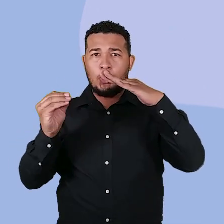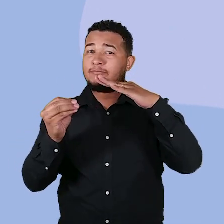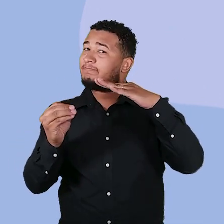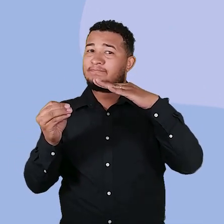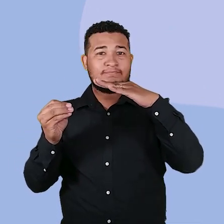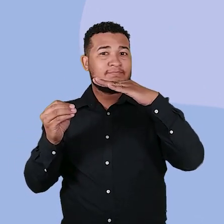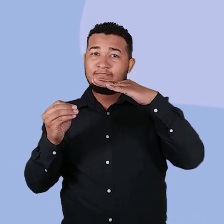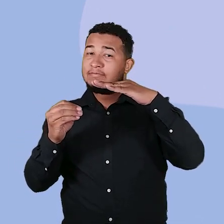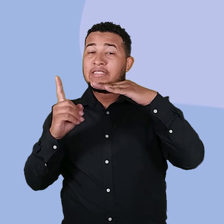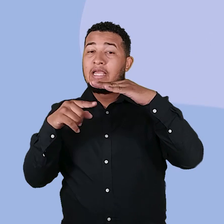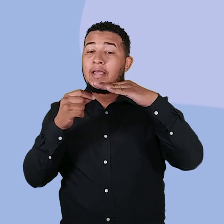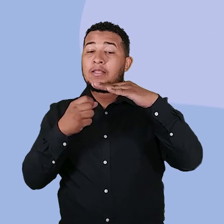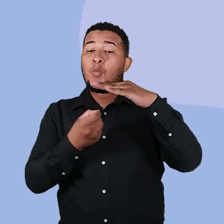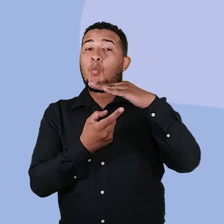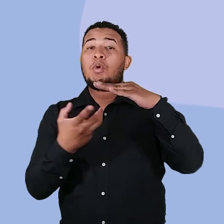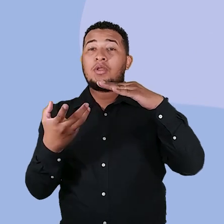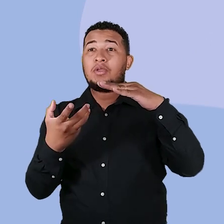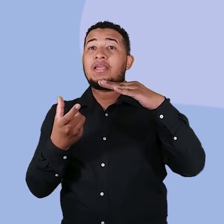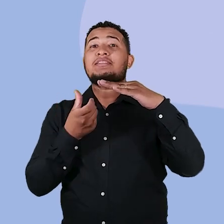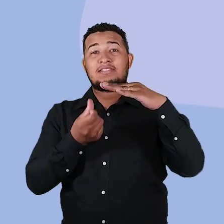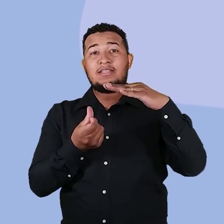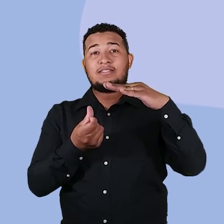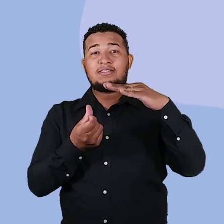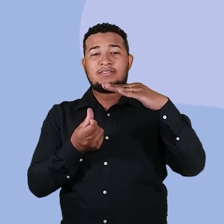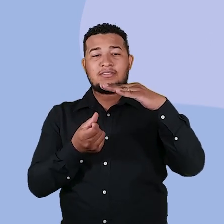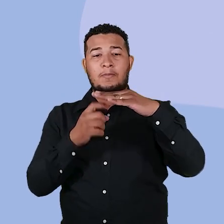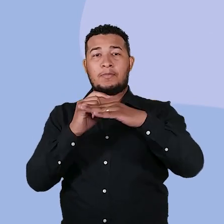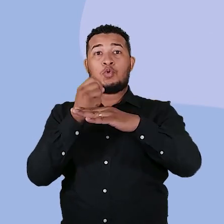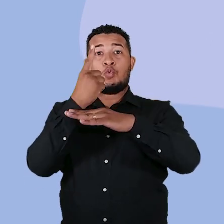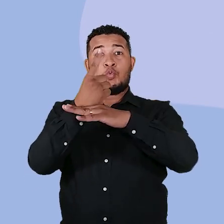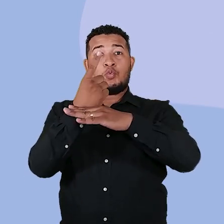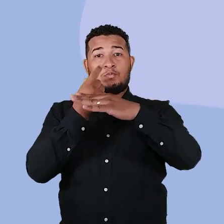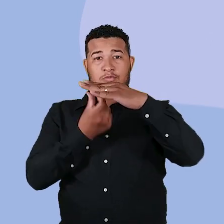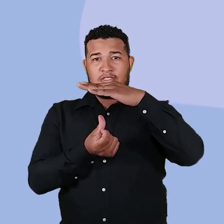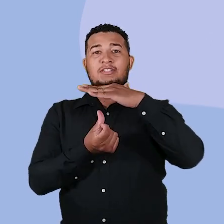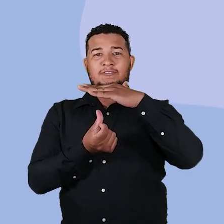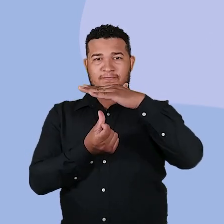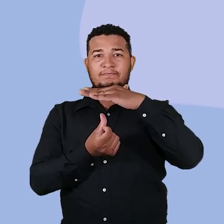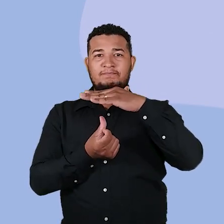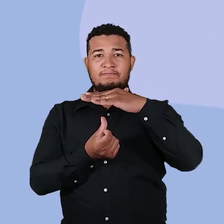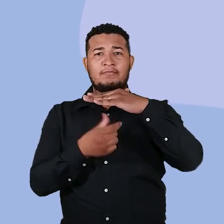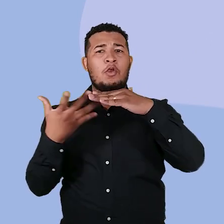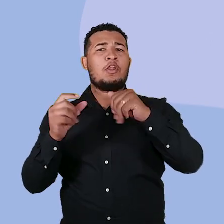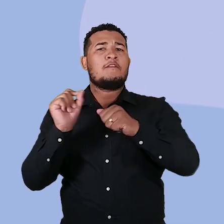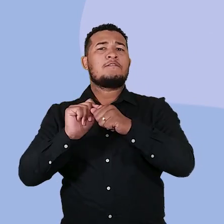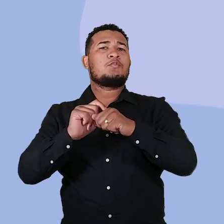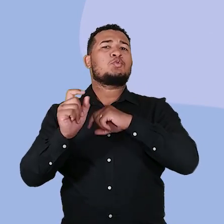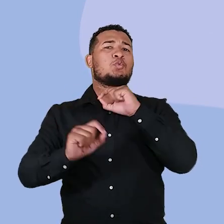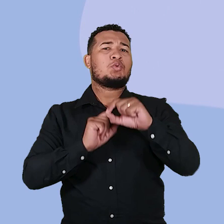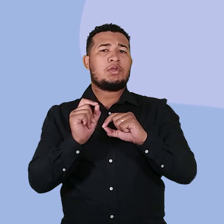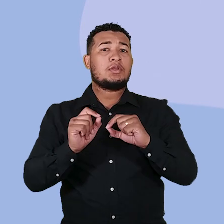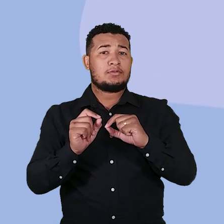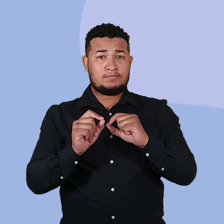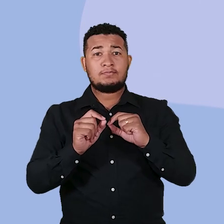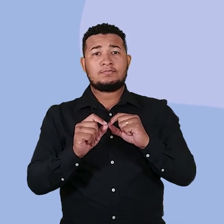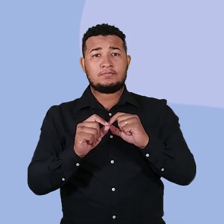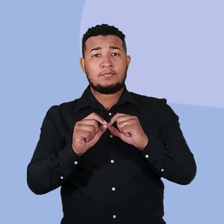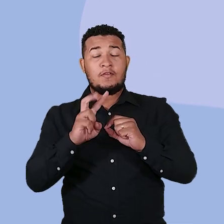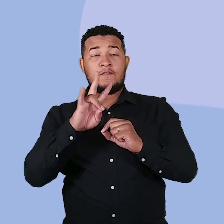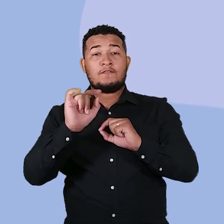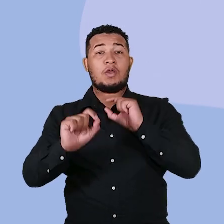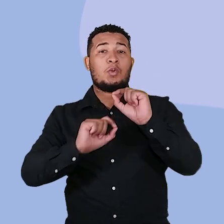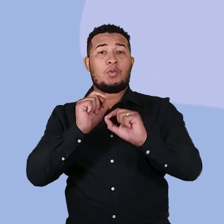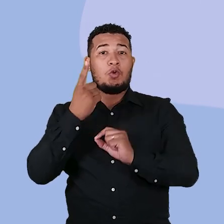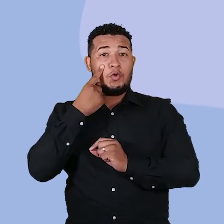espaço amostral se eu colocar quantidade do espaço amostral que nesse caso é seis pronto o que que você vai fazer aqui agora em